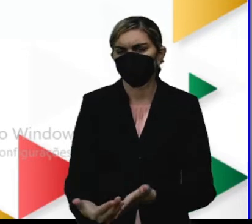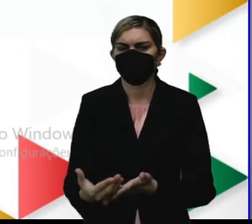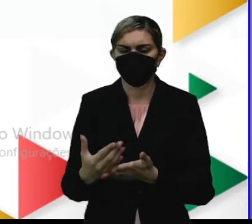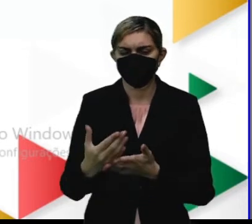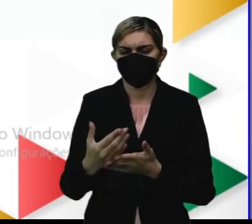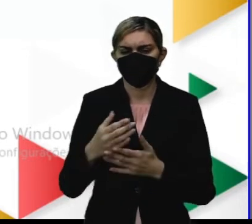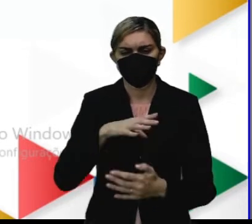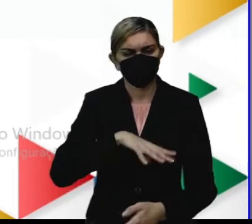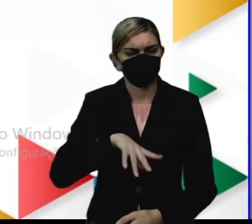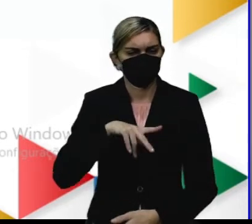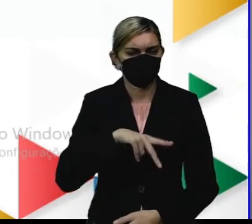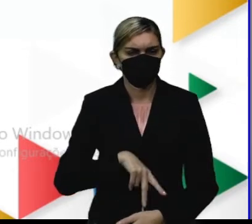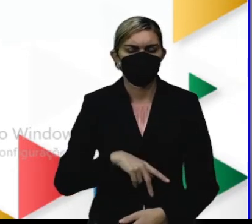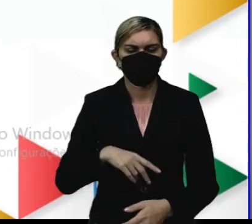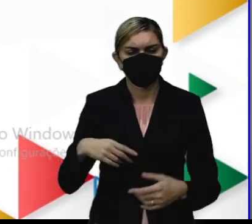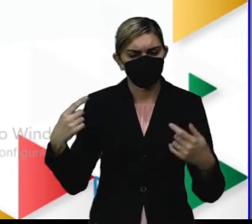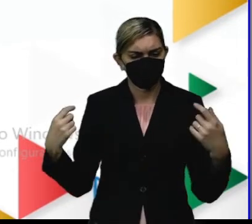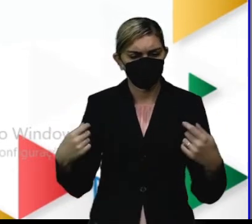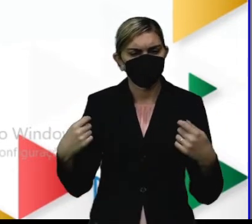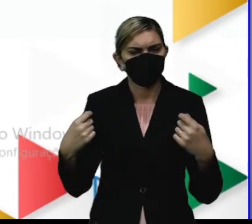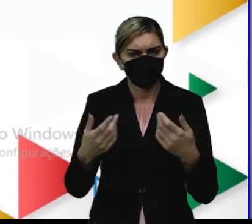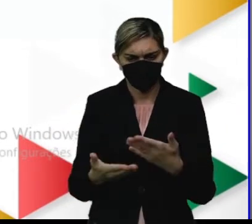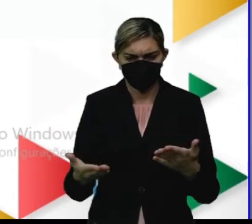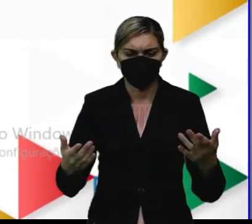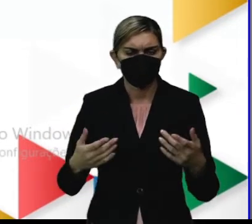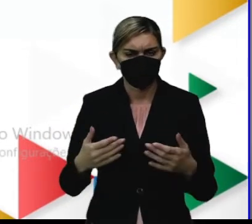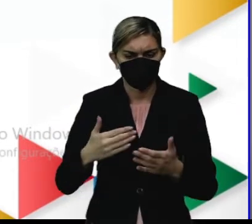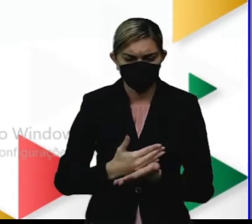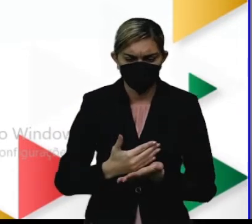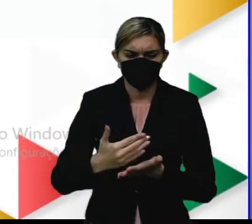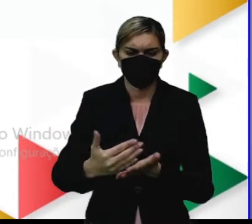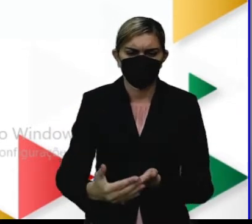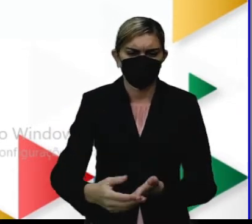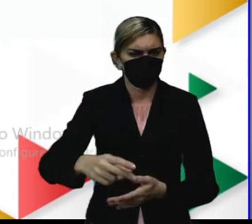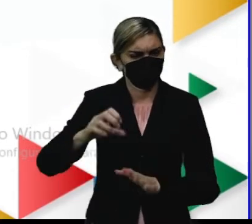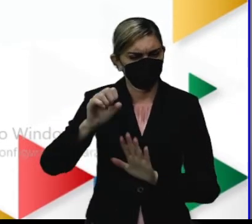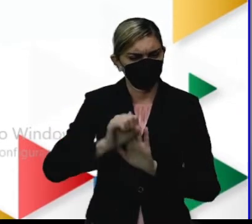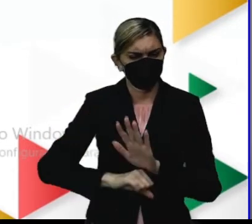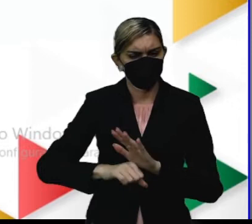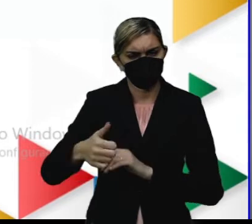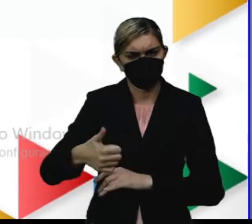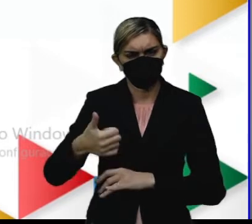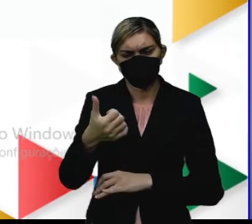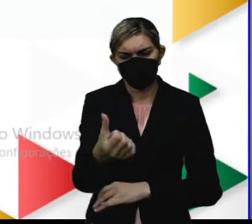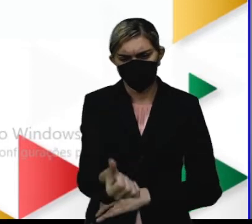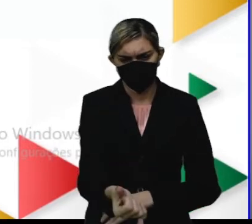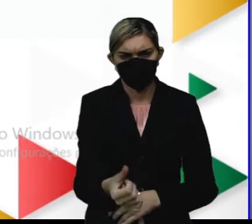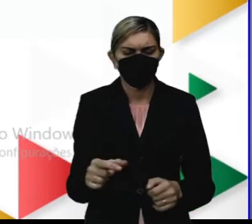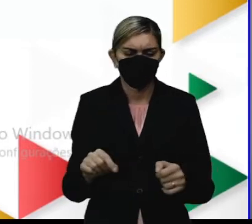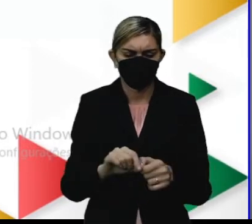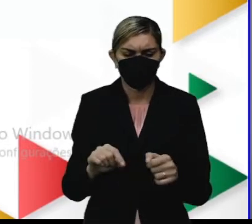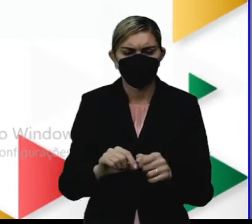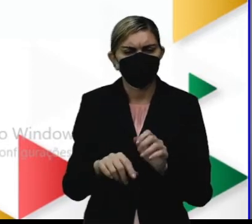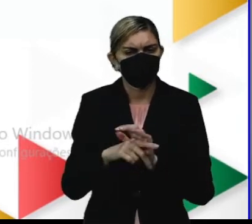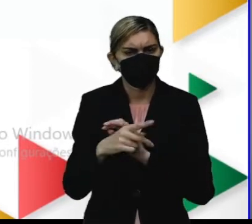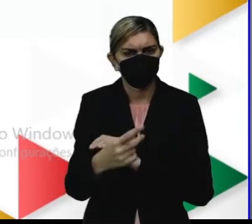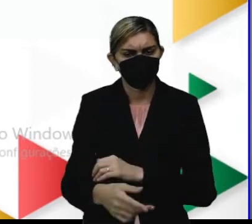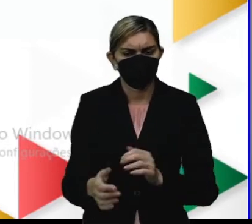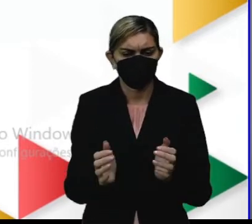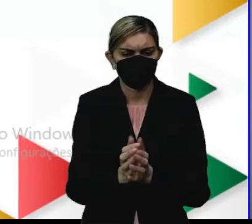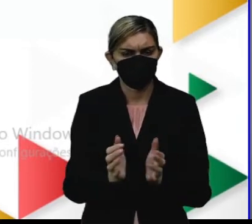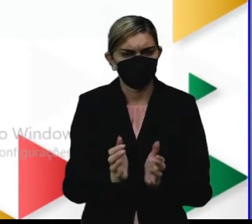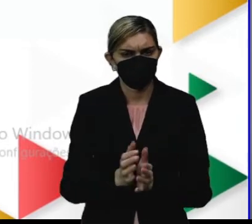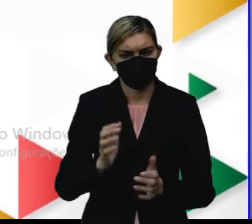colonização portuguesa, que principiou lá no século XVI, fazendo parte do grupo maior dos